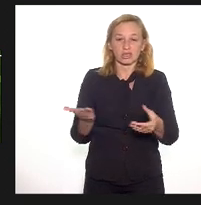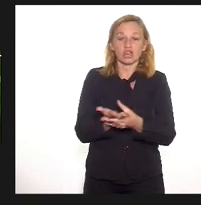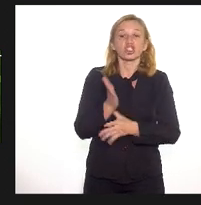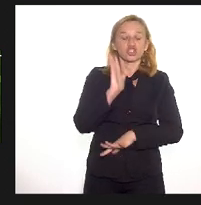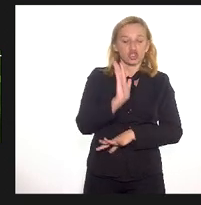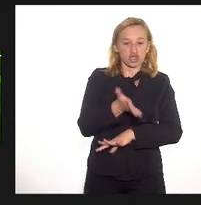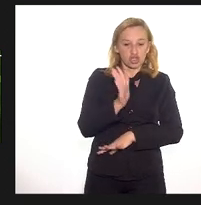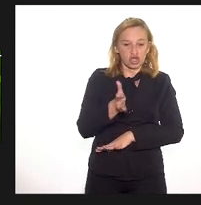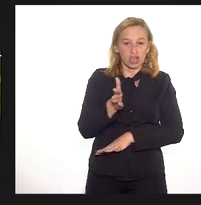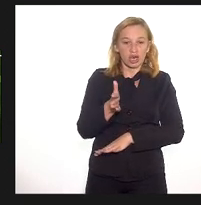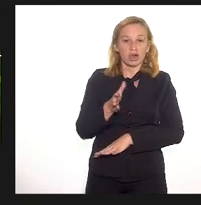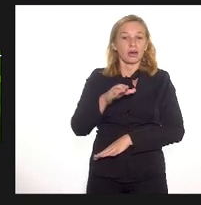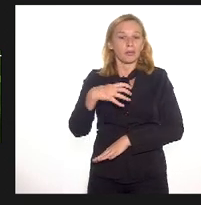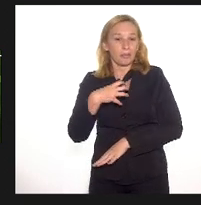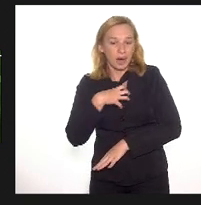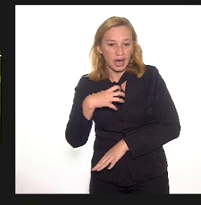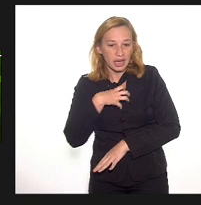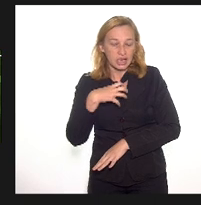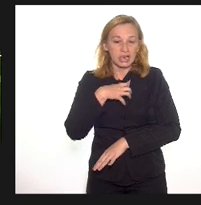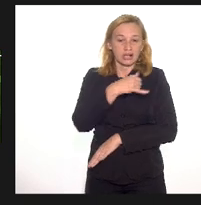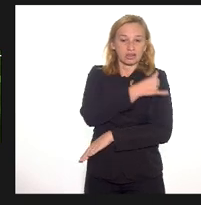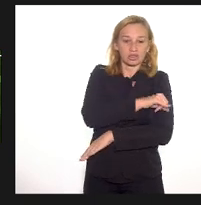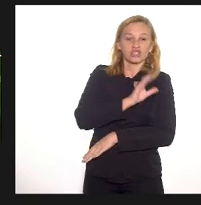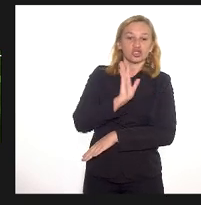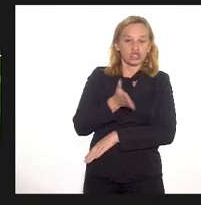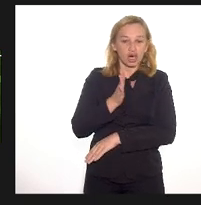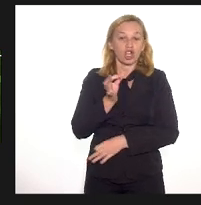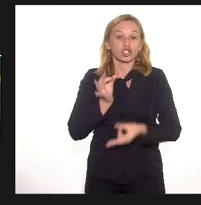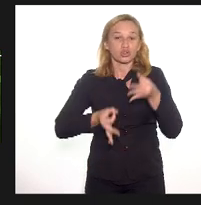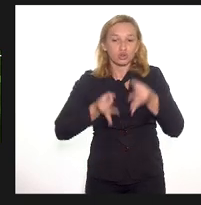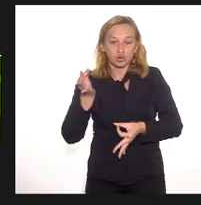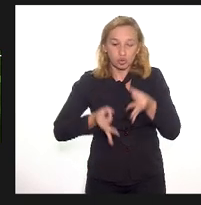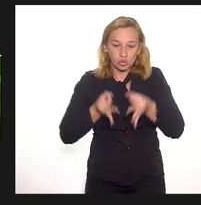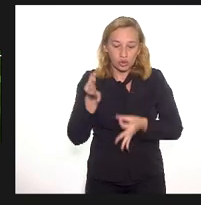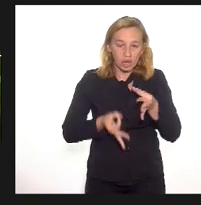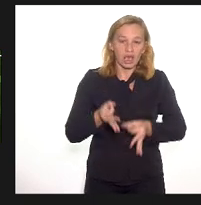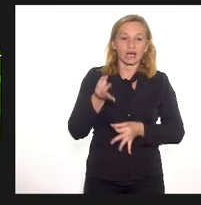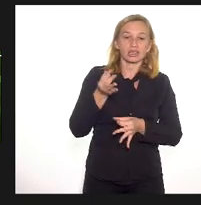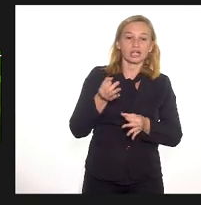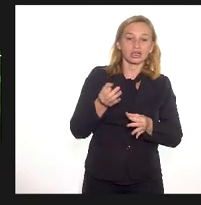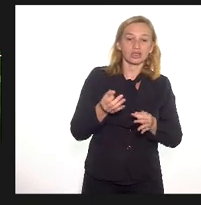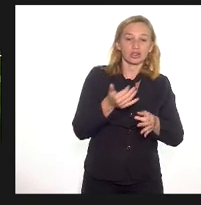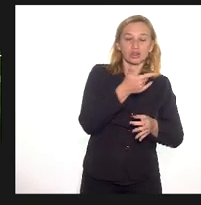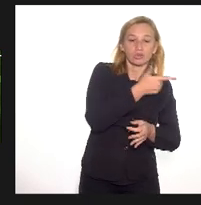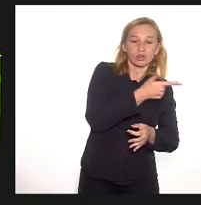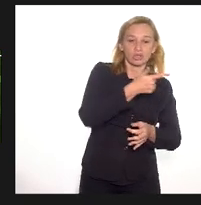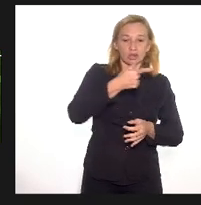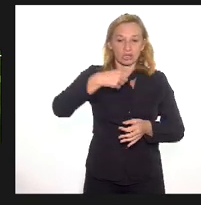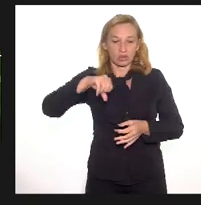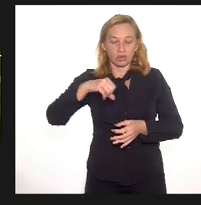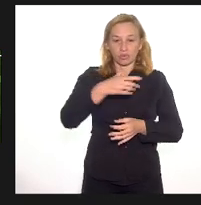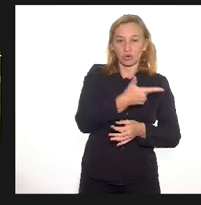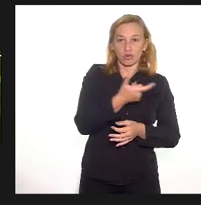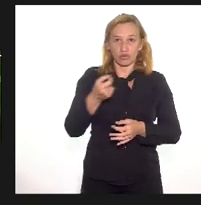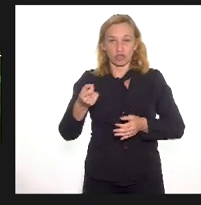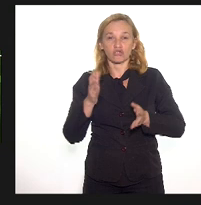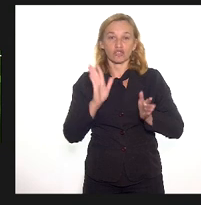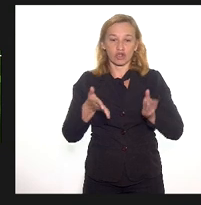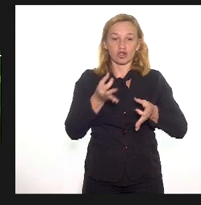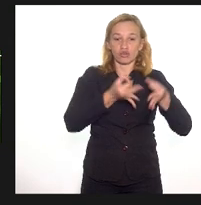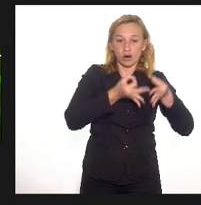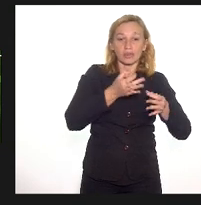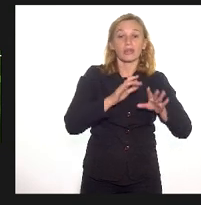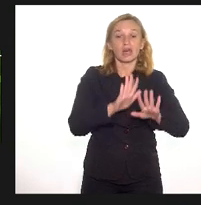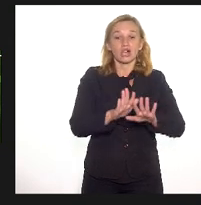foram recentemente julgadas, né? Recentemente, digo, entre 2019 e 2020, né?